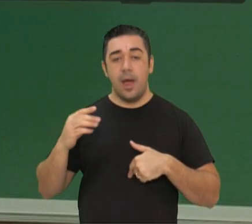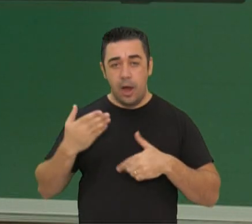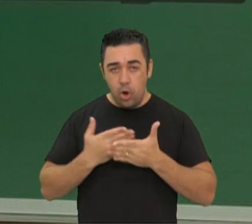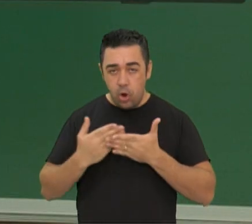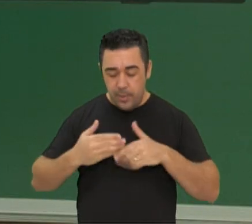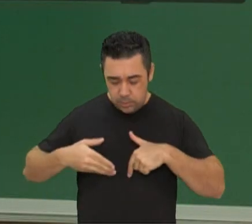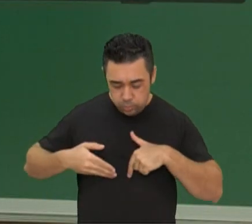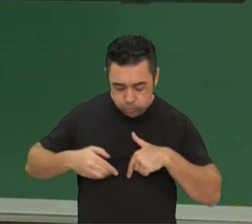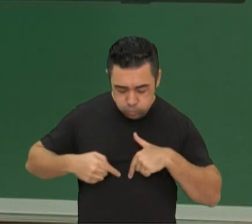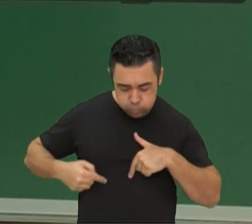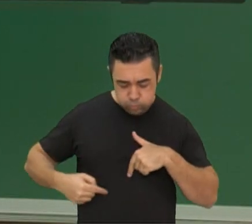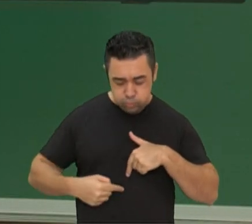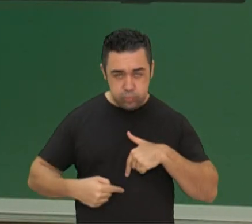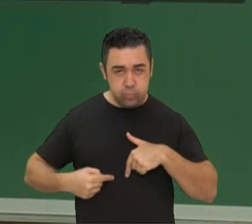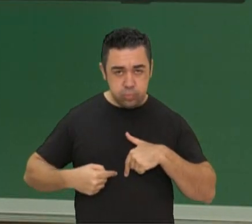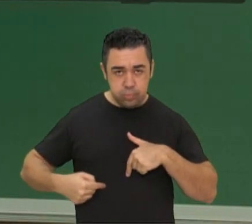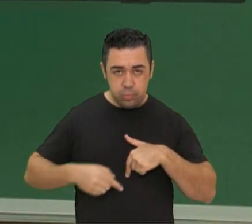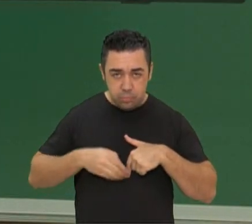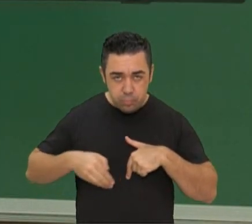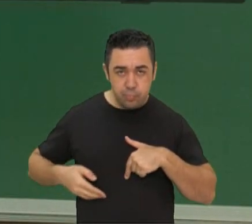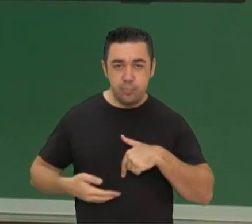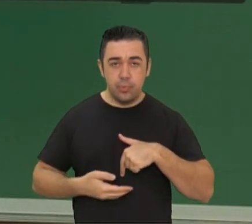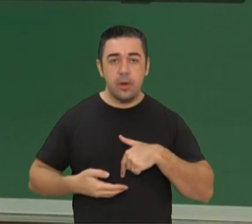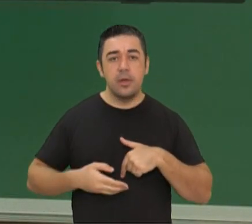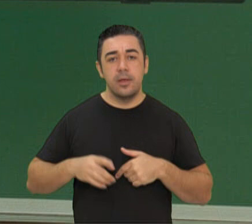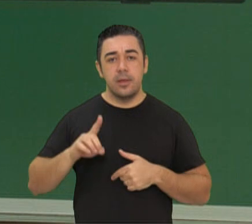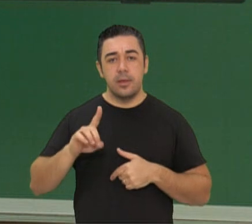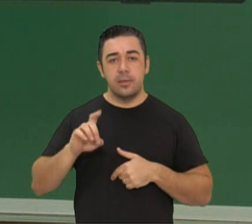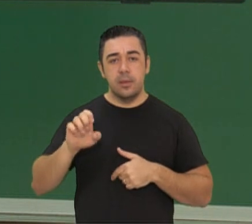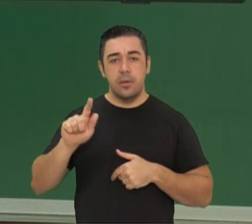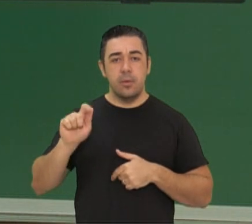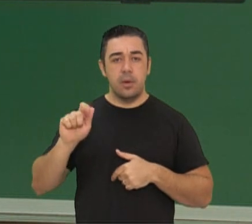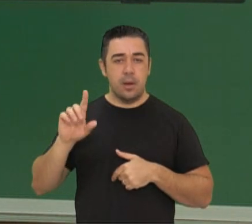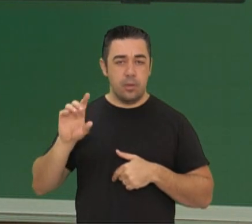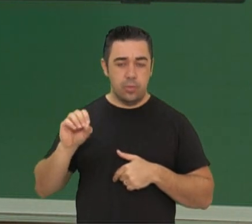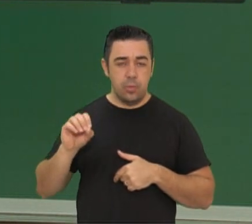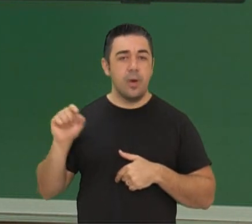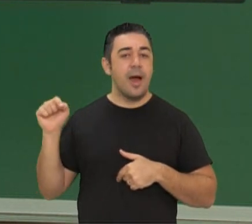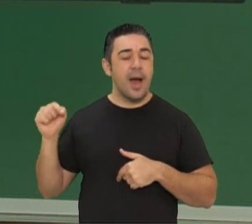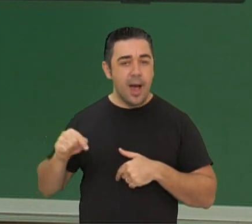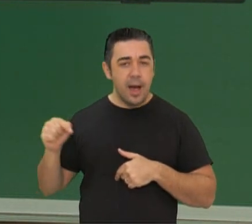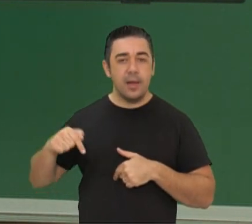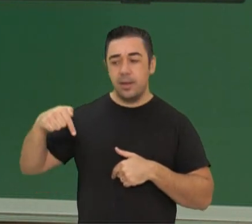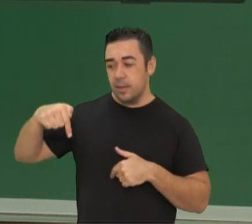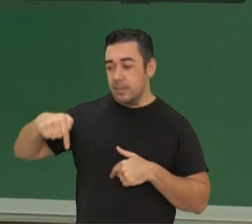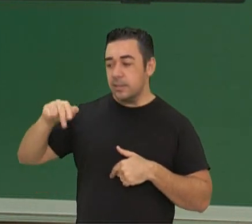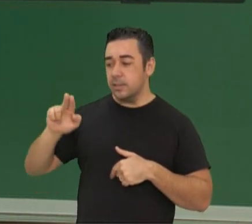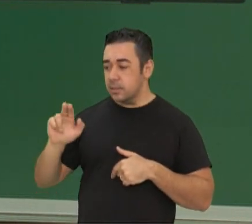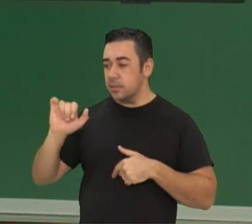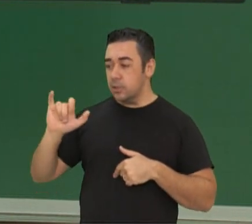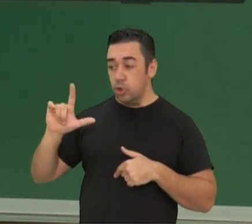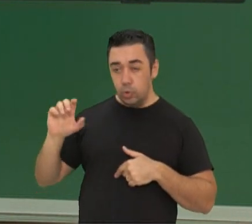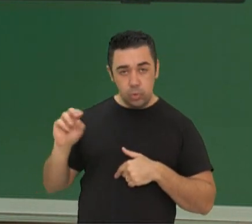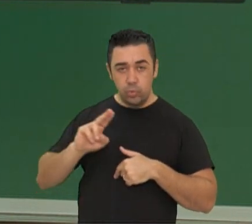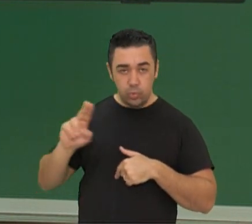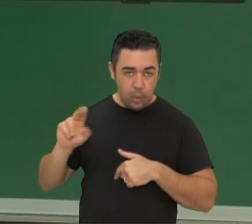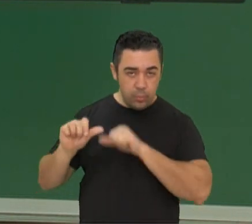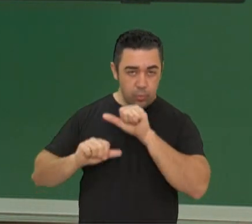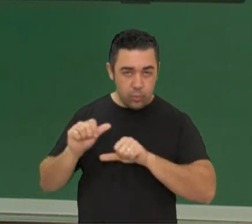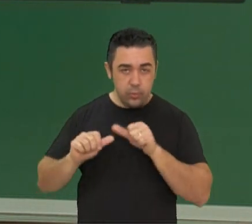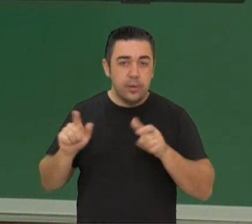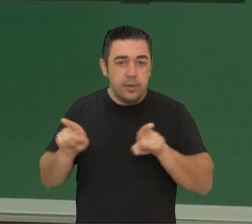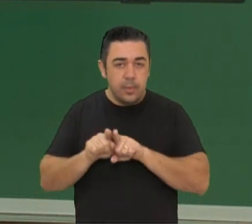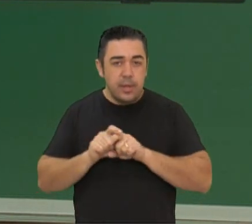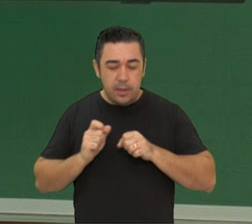e olha só o que acontece ali. Nós temos a liberação da bile, do suco pancreático e também do próprio suco